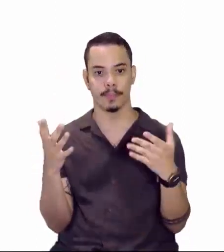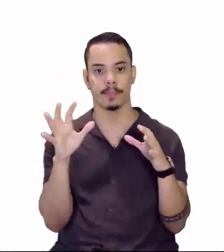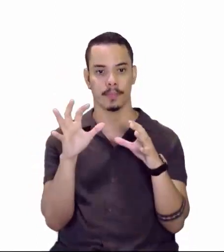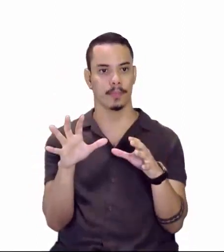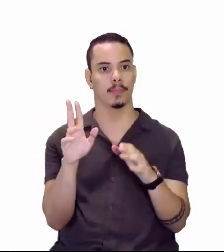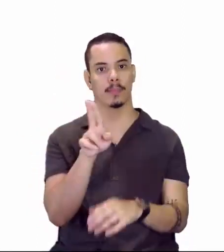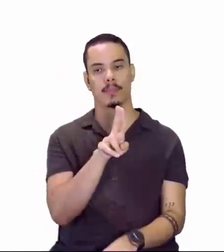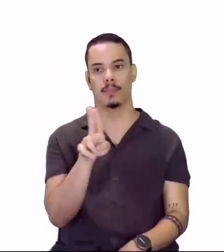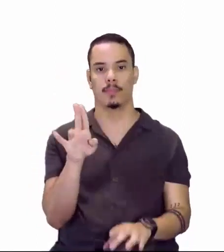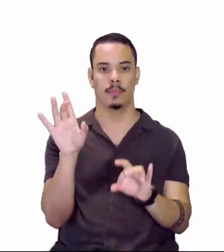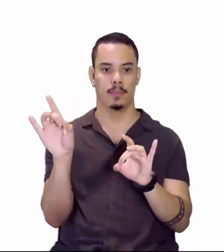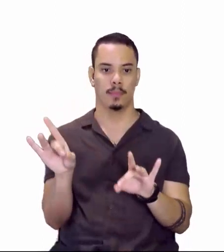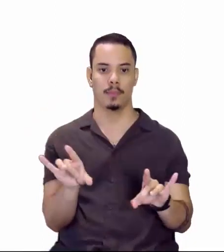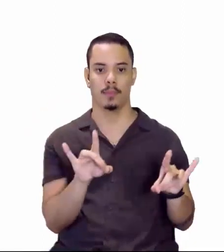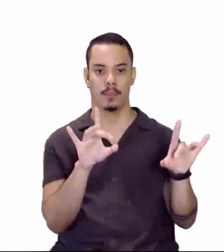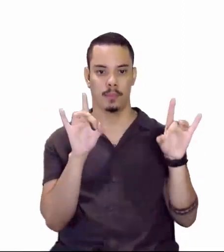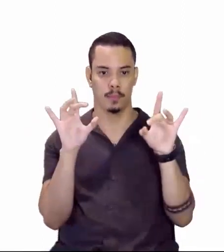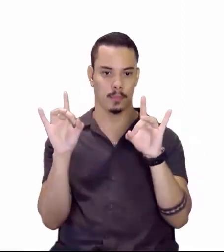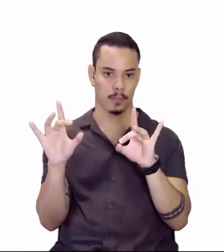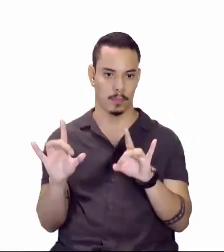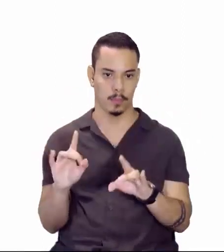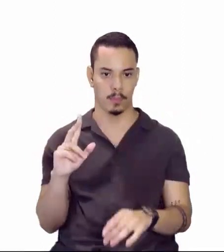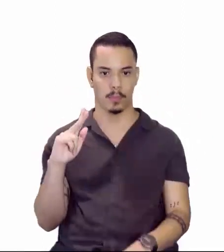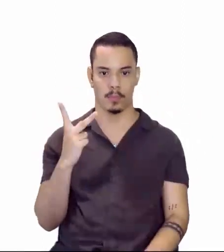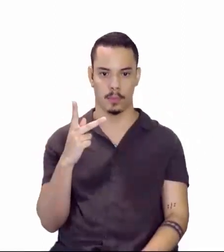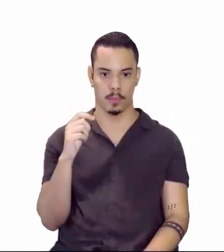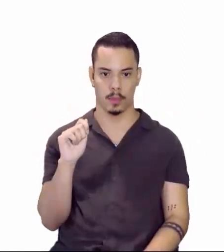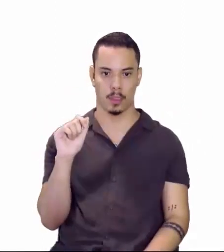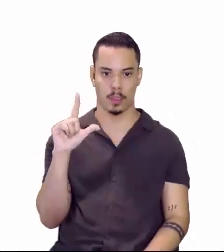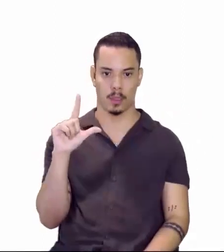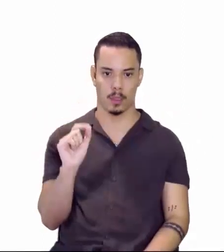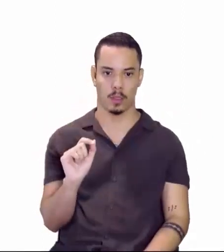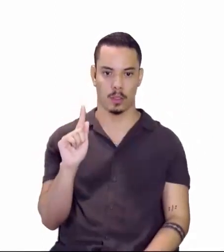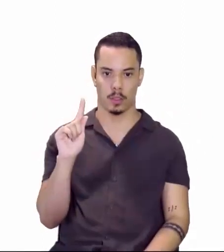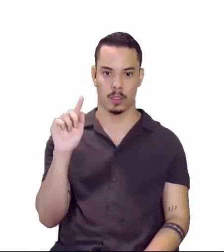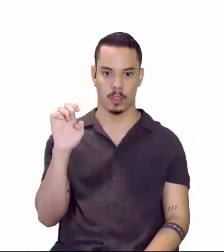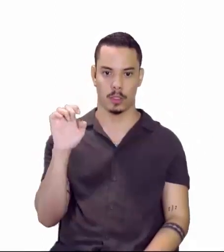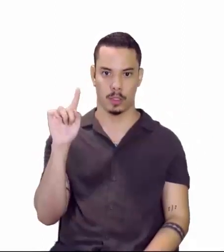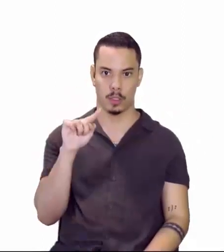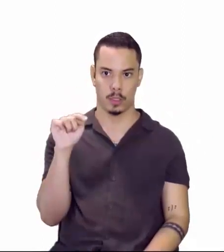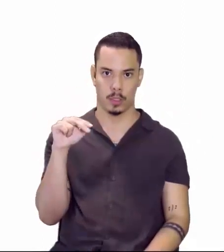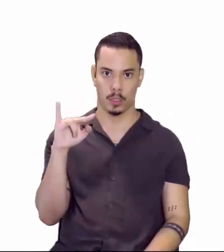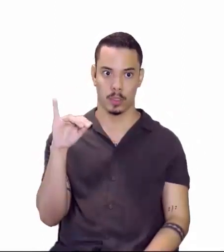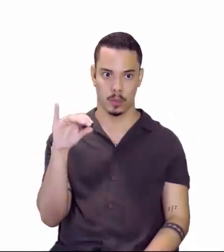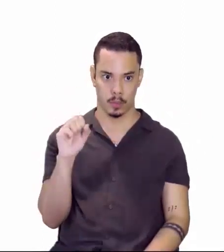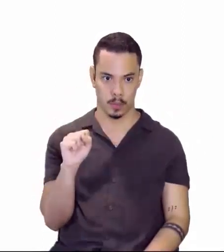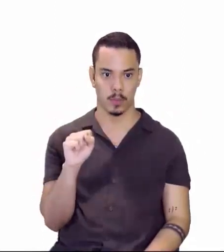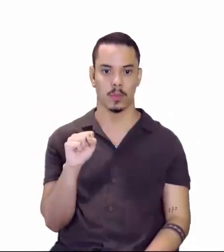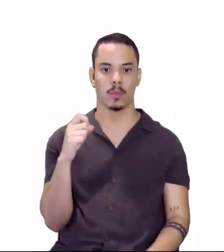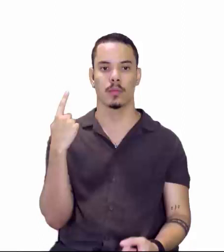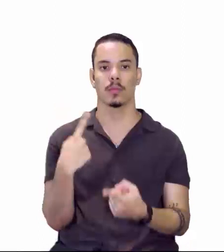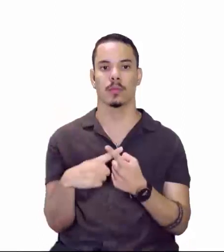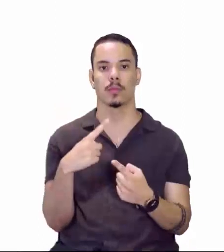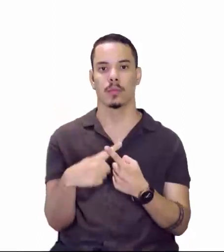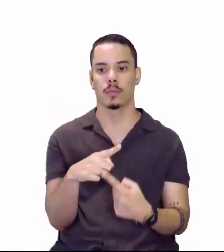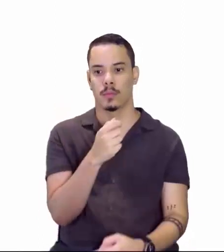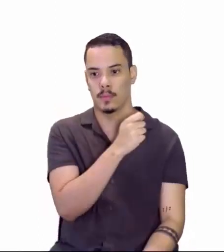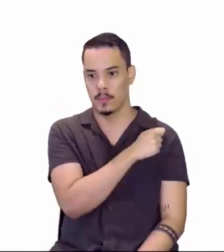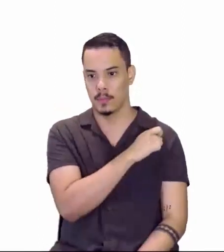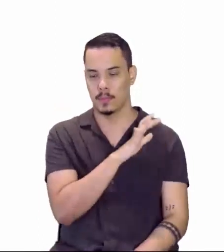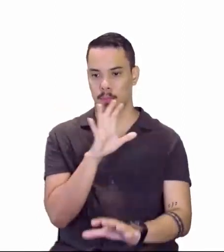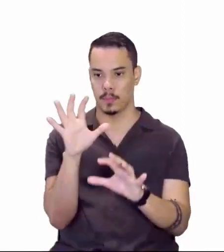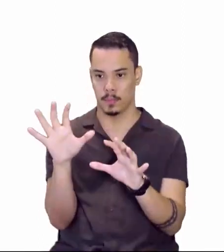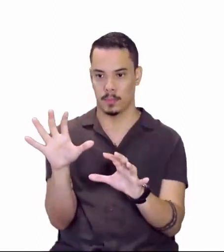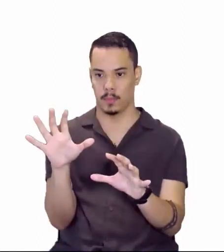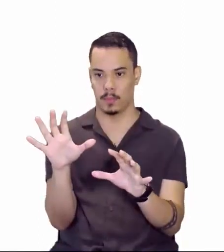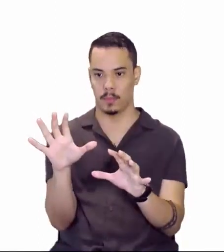nome especial dessa família, os halogênios. Então, meu caro aluno, eis aqui